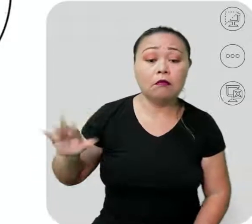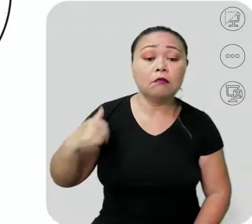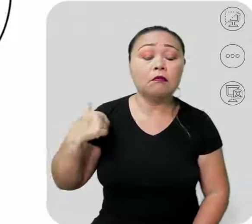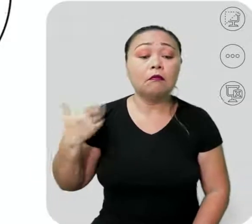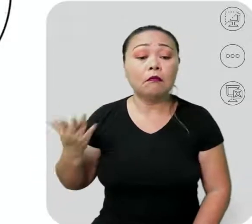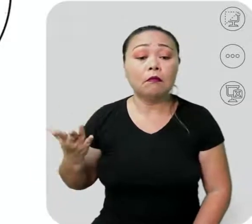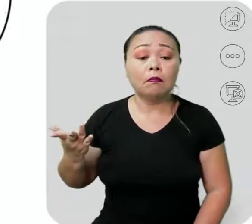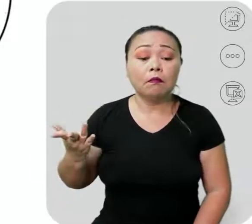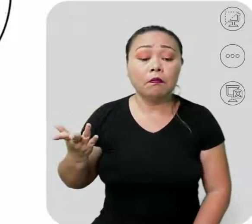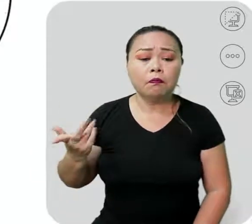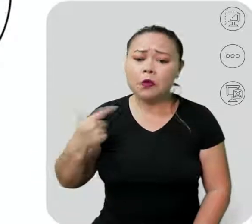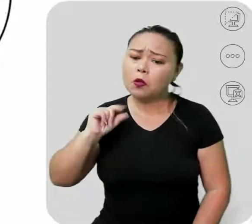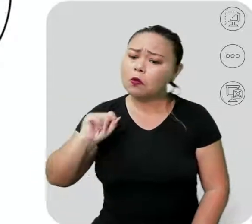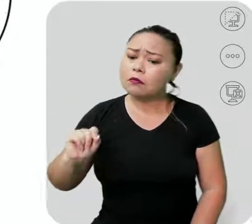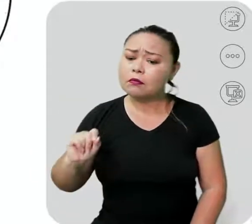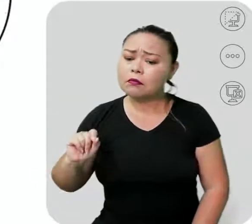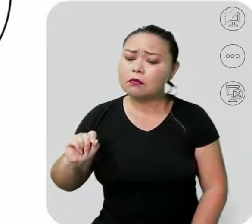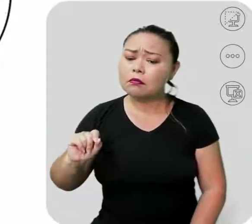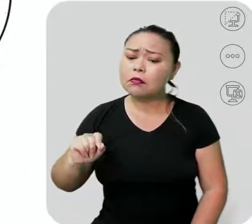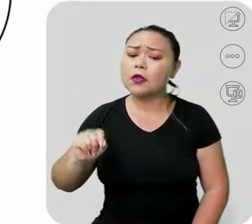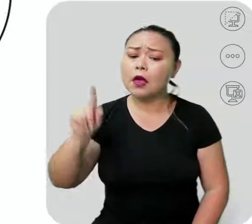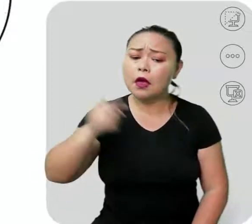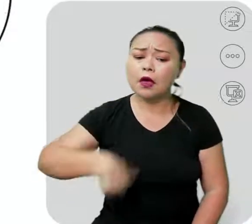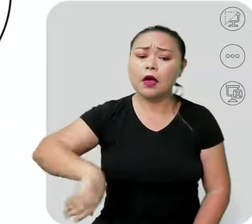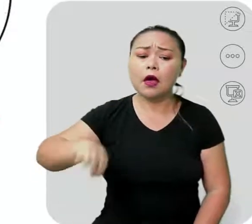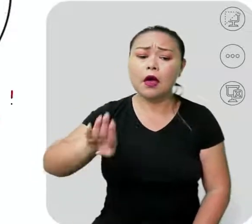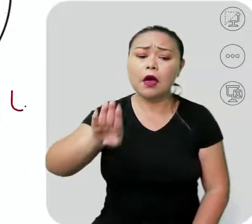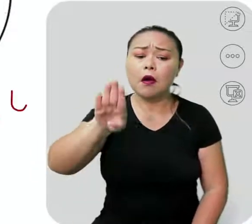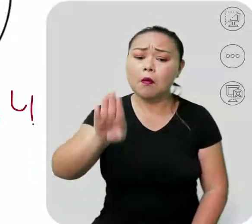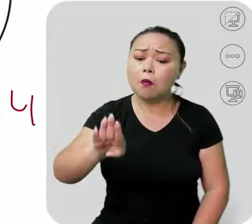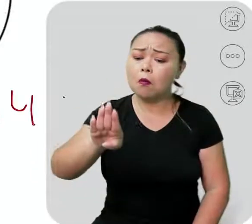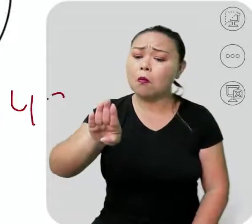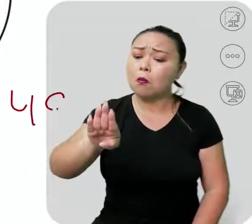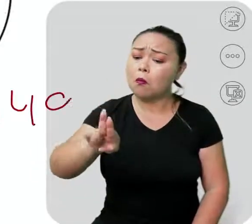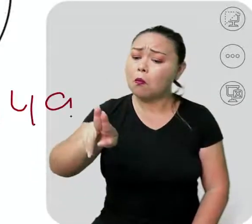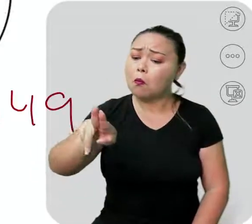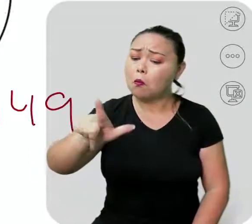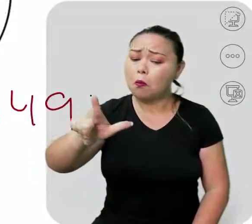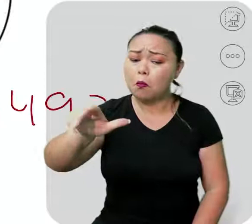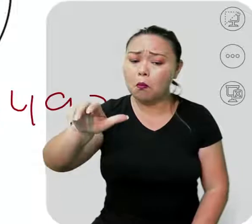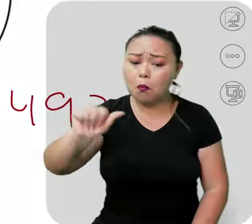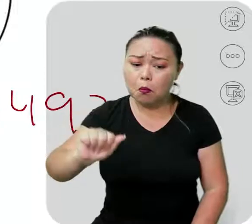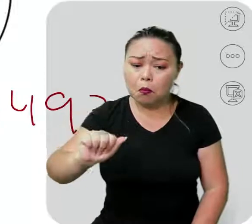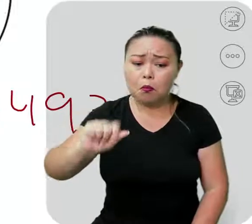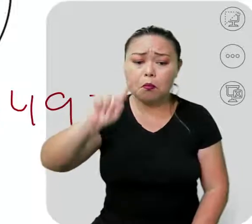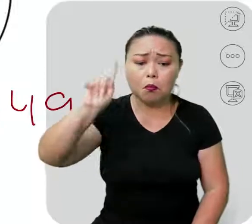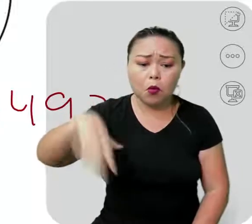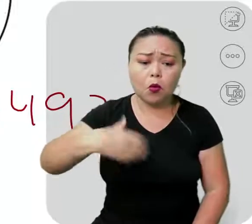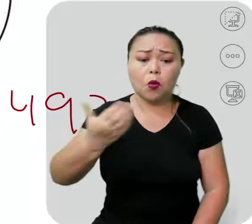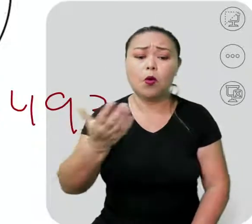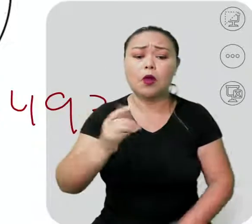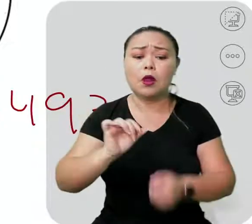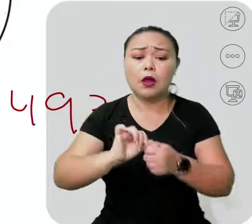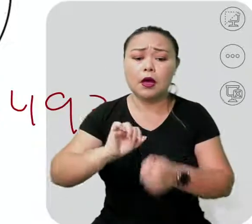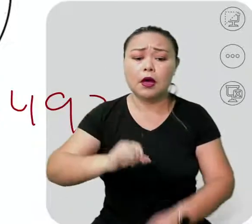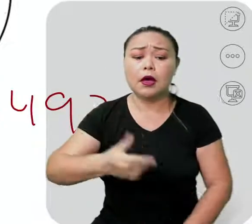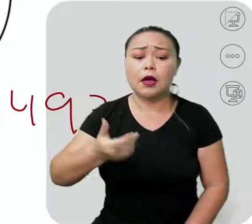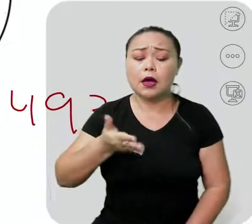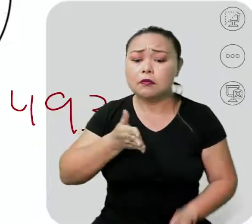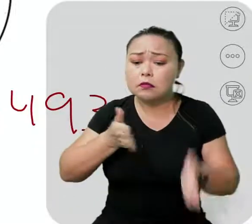a que será a bula Inter coetera de 1.490 aí Place